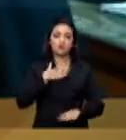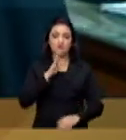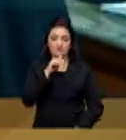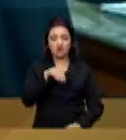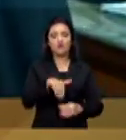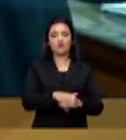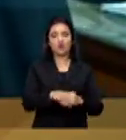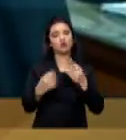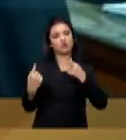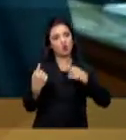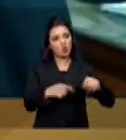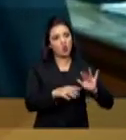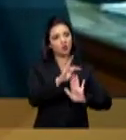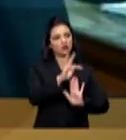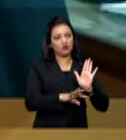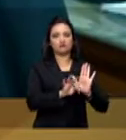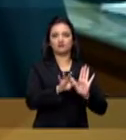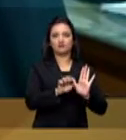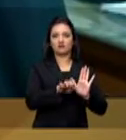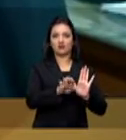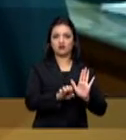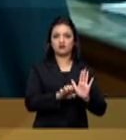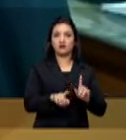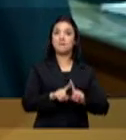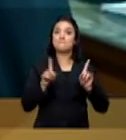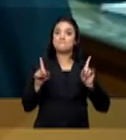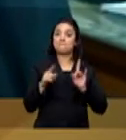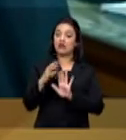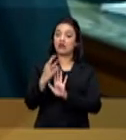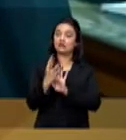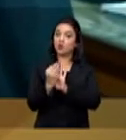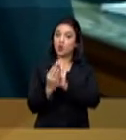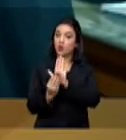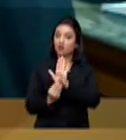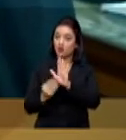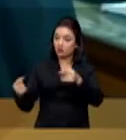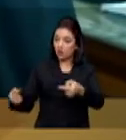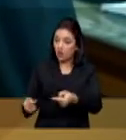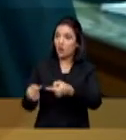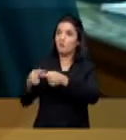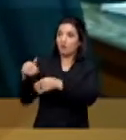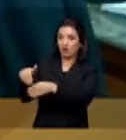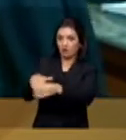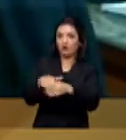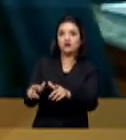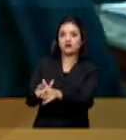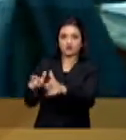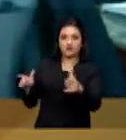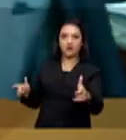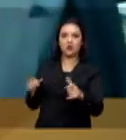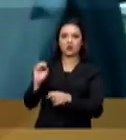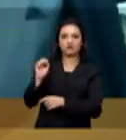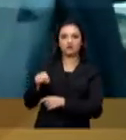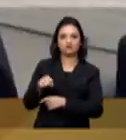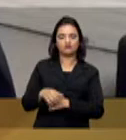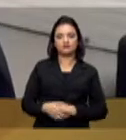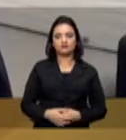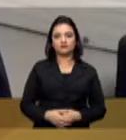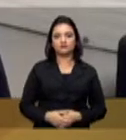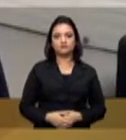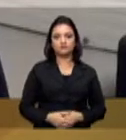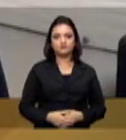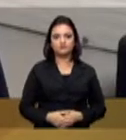tese, mas reafirmo, a tese corresponde à concepção da maioria. Há mais